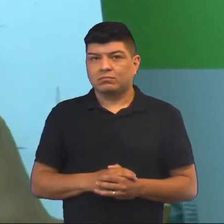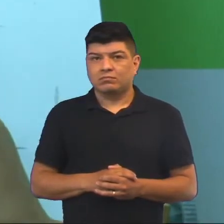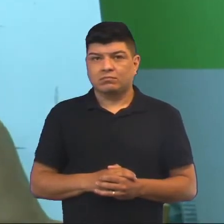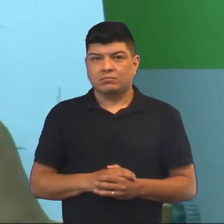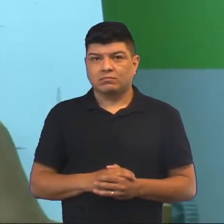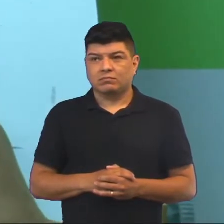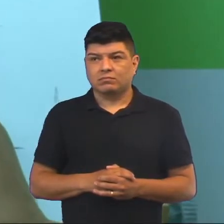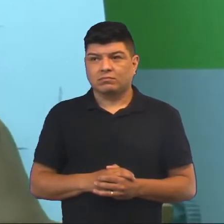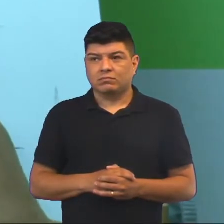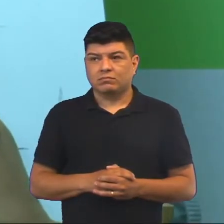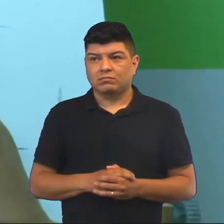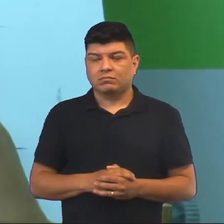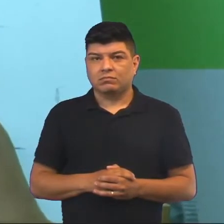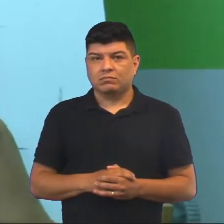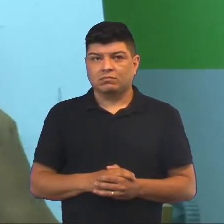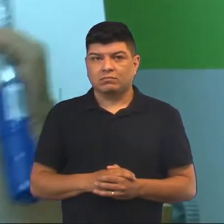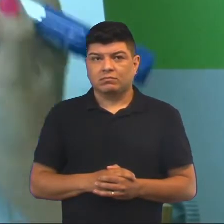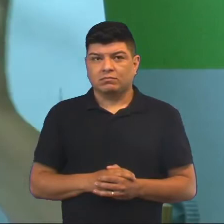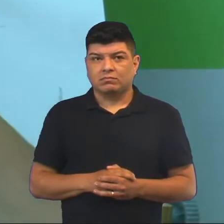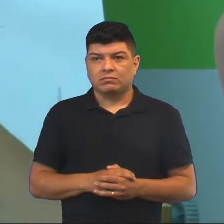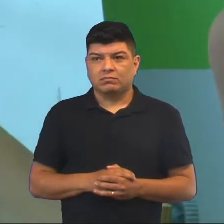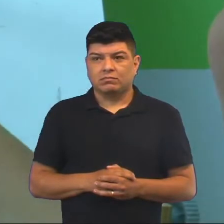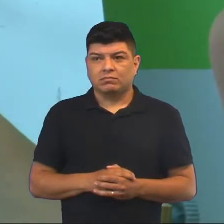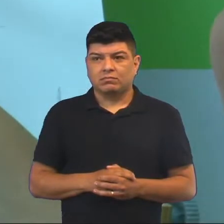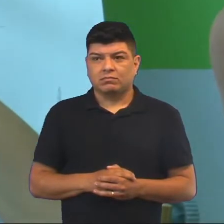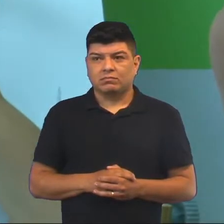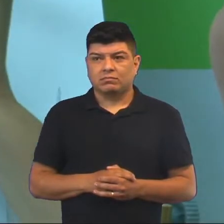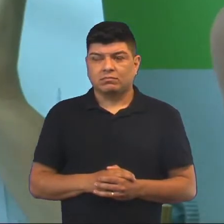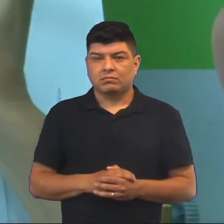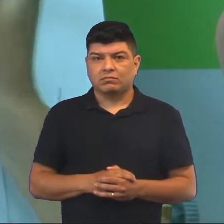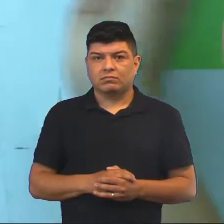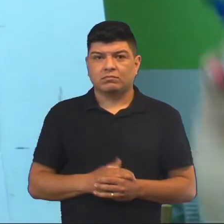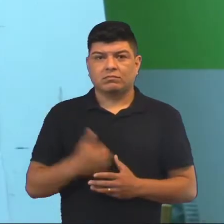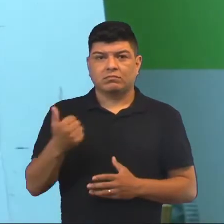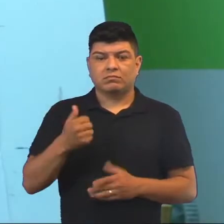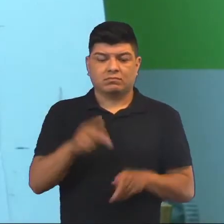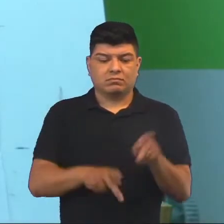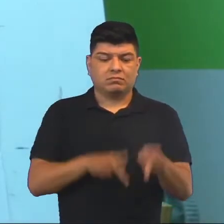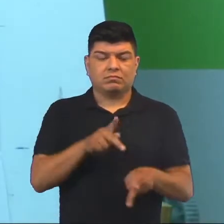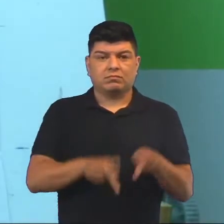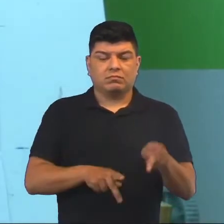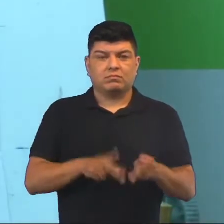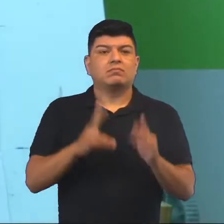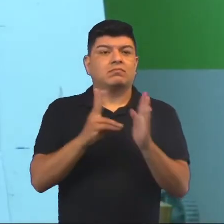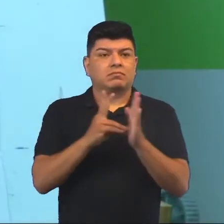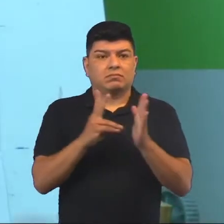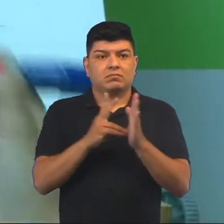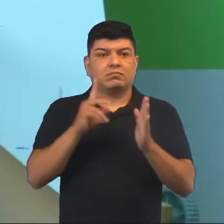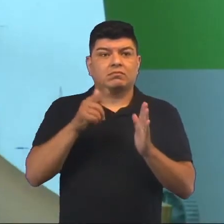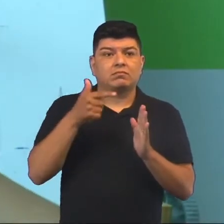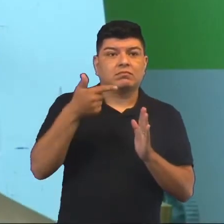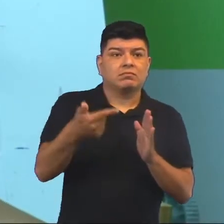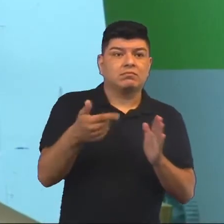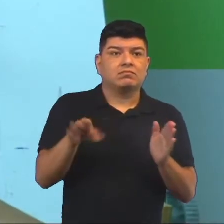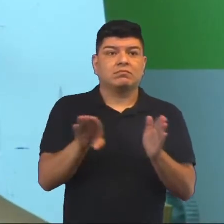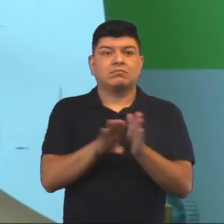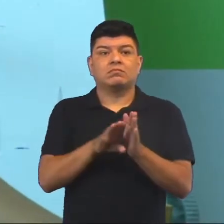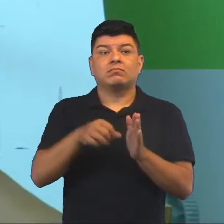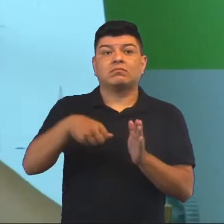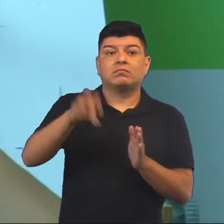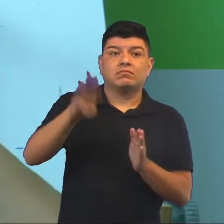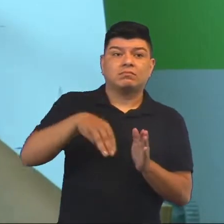torto, certo? Vamos corrigir aqui juntinhos, tudo bem? Os primeiros povos foram os indígenas. Depois chegaram